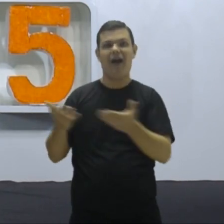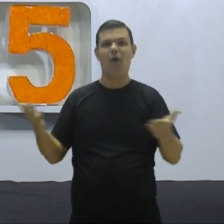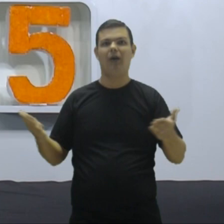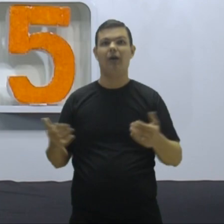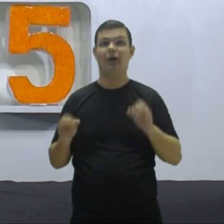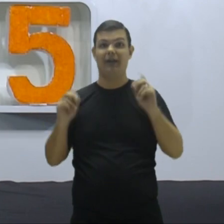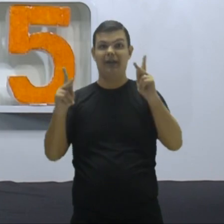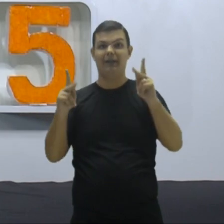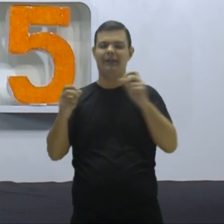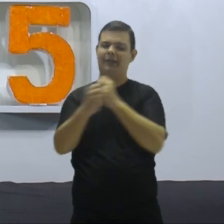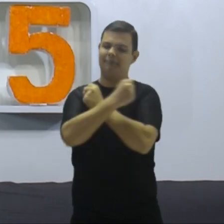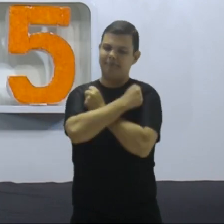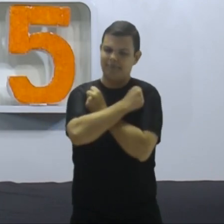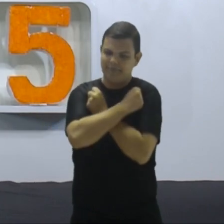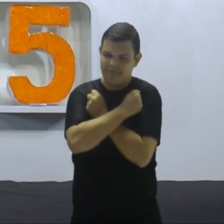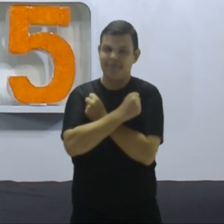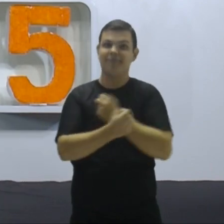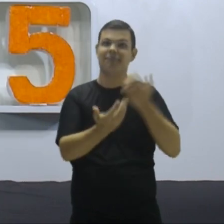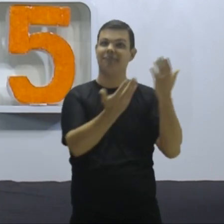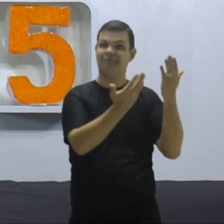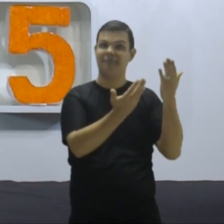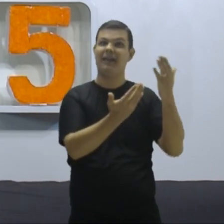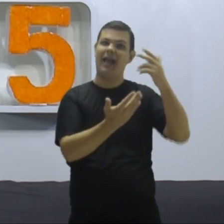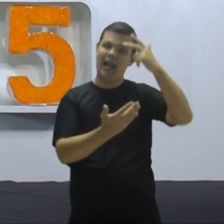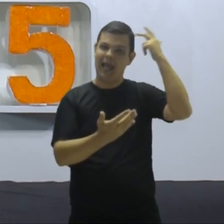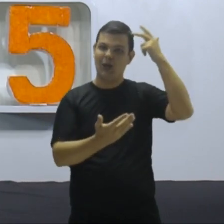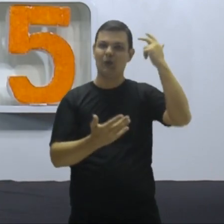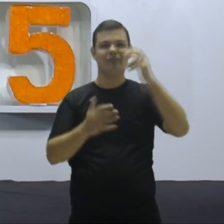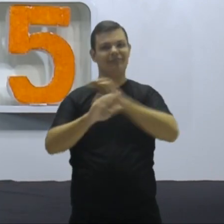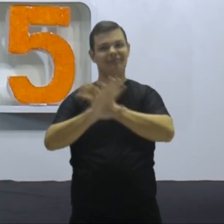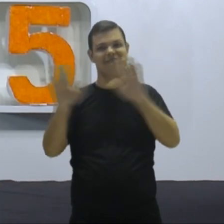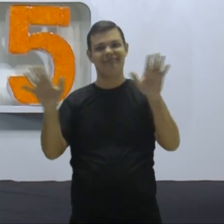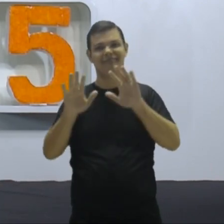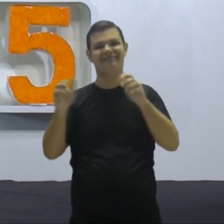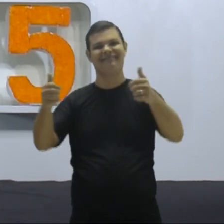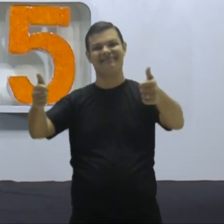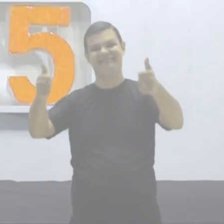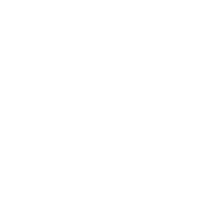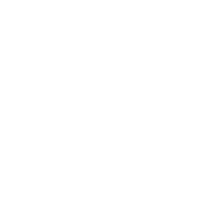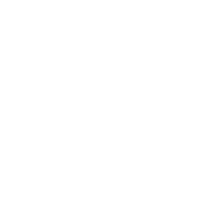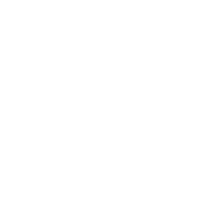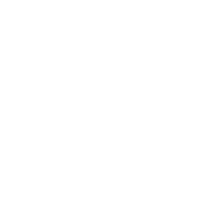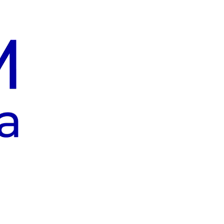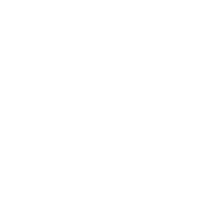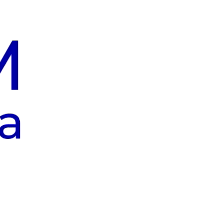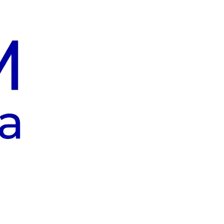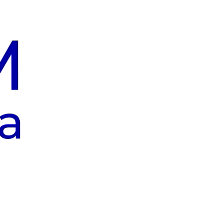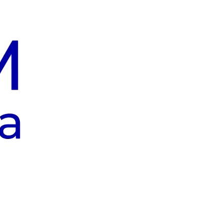ok? Um forte abraço do professor Lennon, até a nossa próxima aula. Valeu, galera!